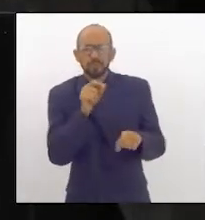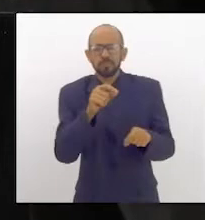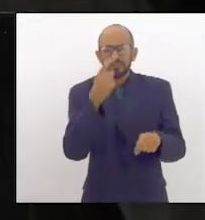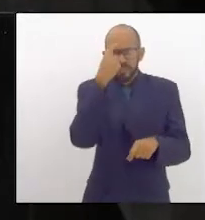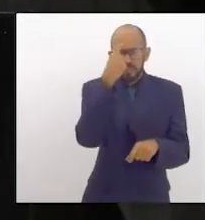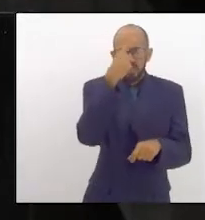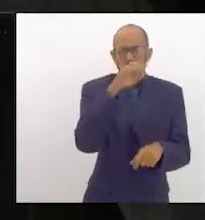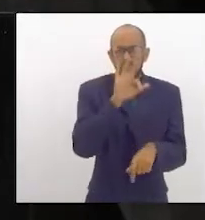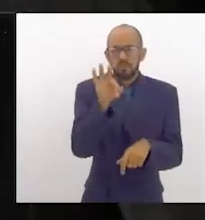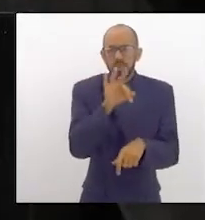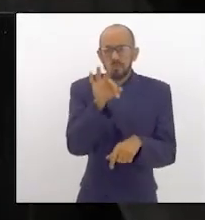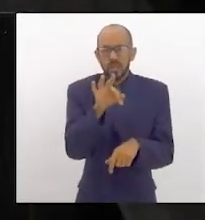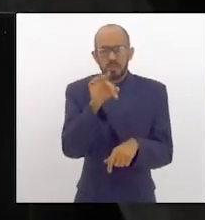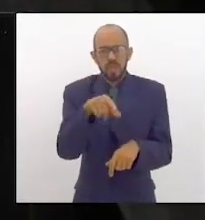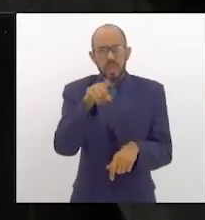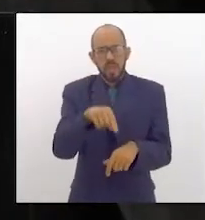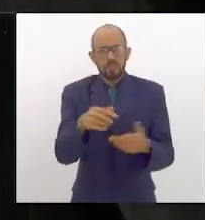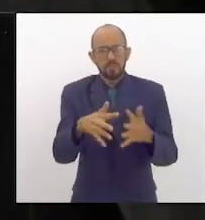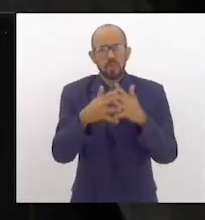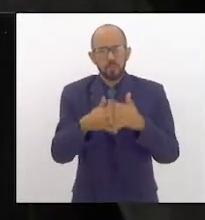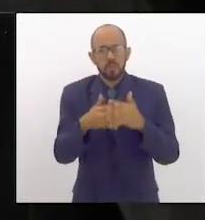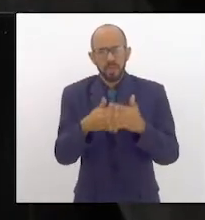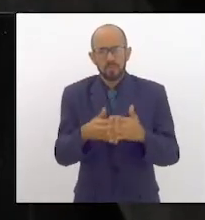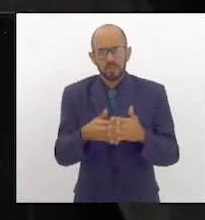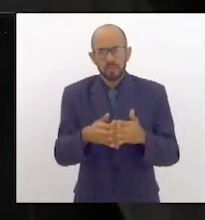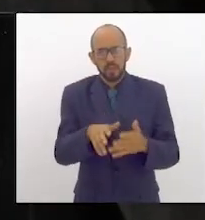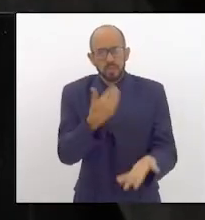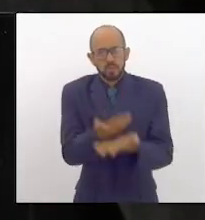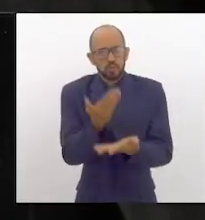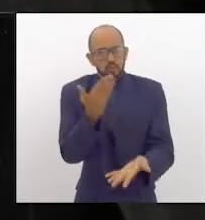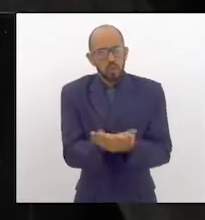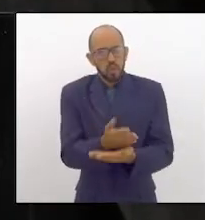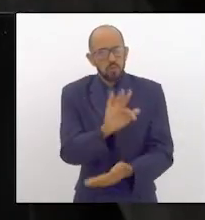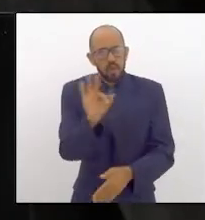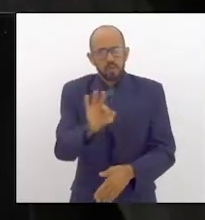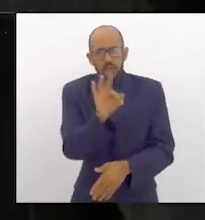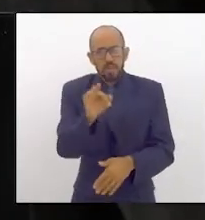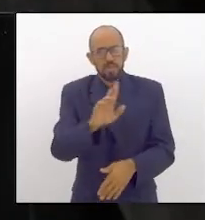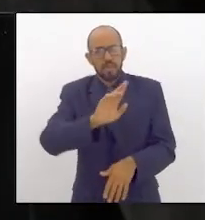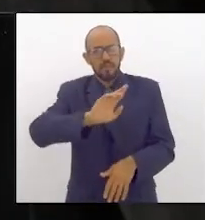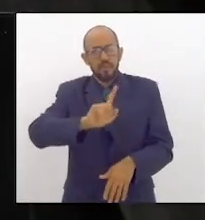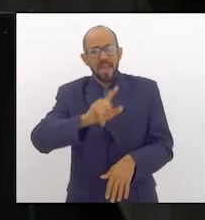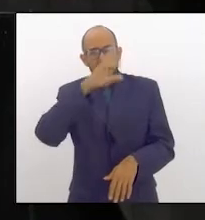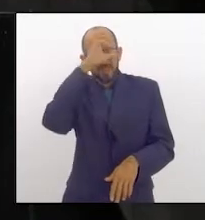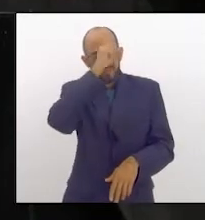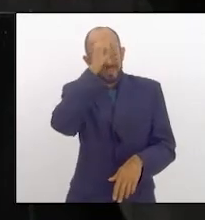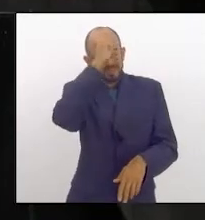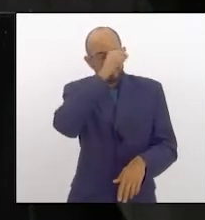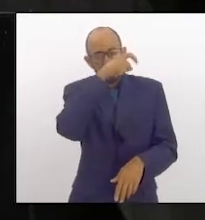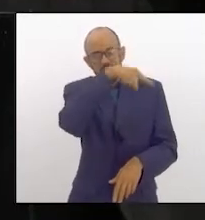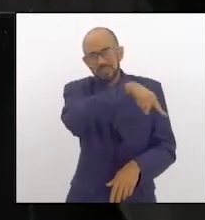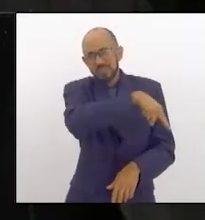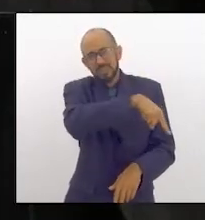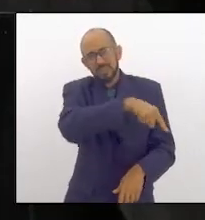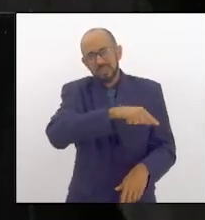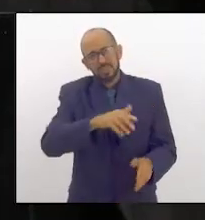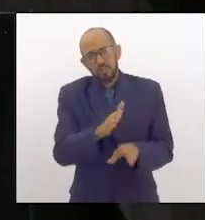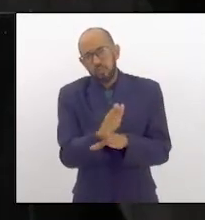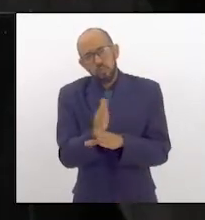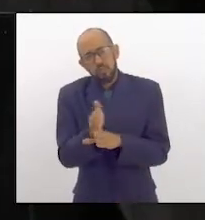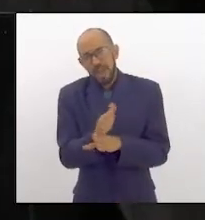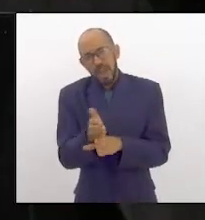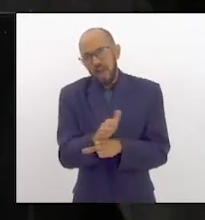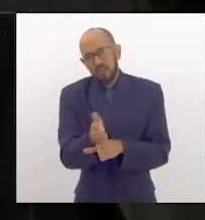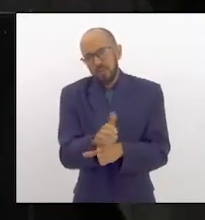no Brasil um gargalo quem está no ensino superior quem está no ensino superior não é propriamente o jovem né em situação de vulnerabilidade